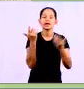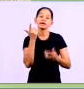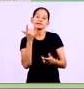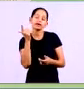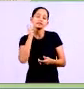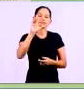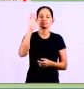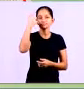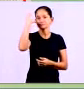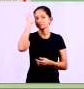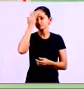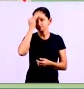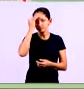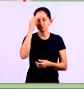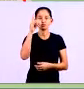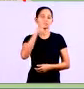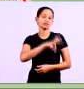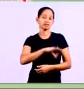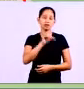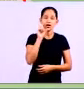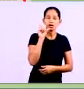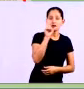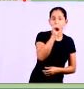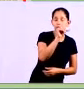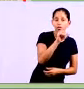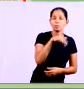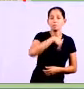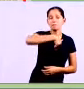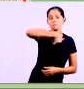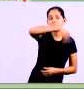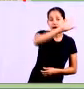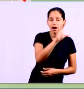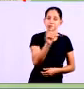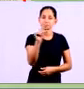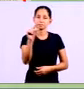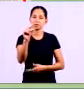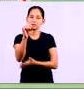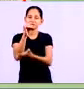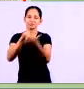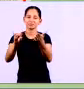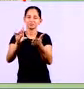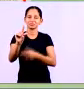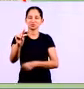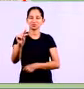descendo, mais de 30 salário mínimo, você só paga 26%.